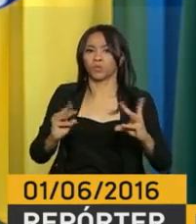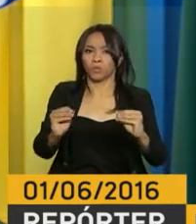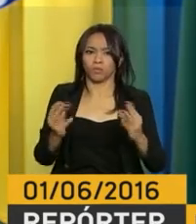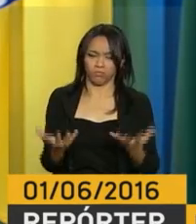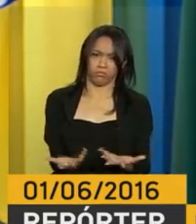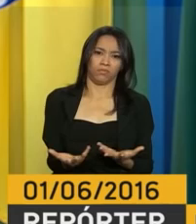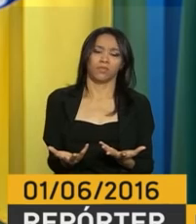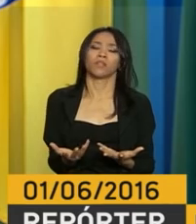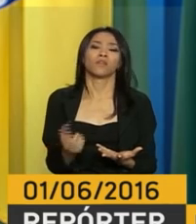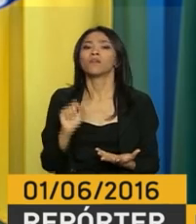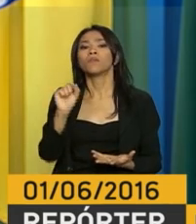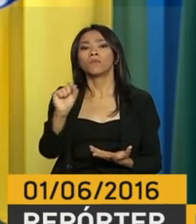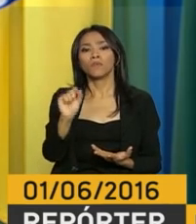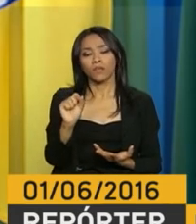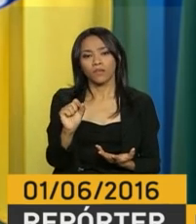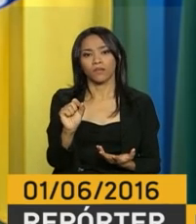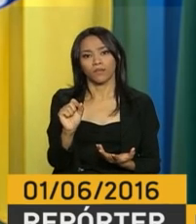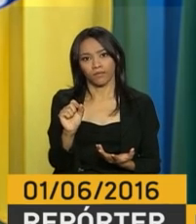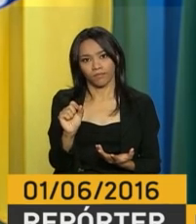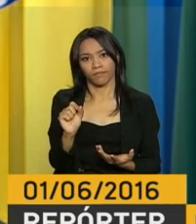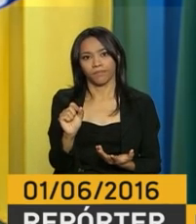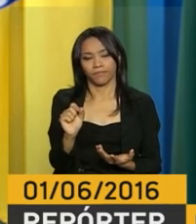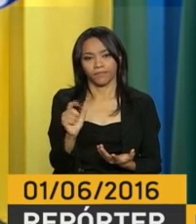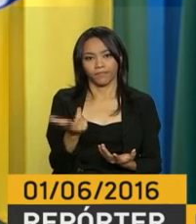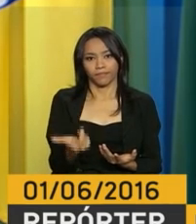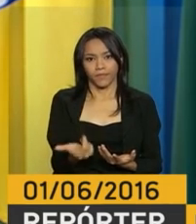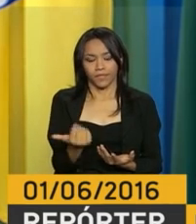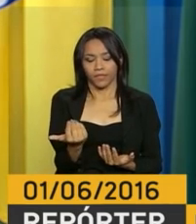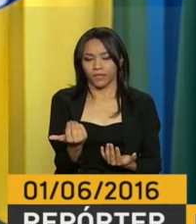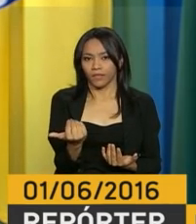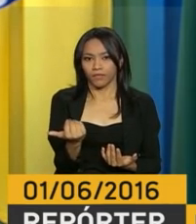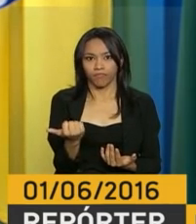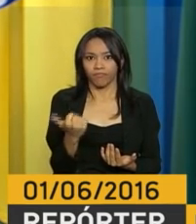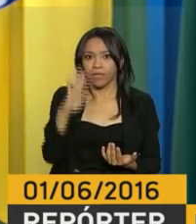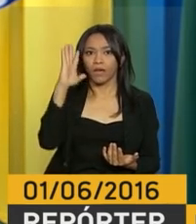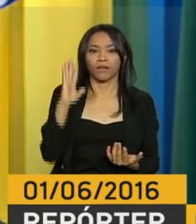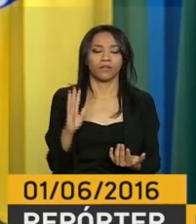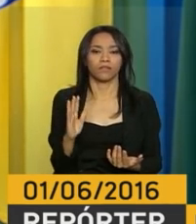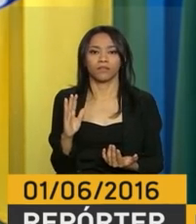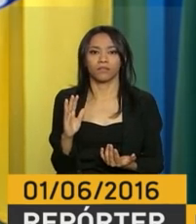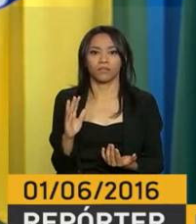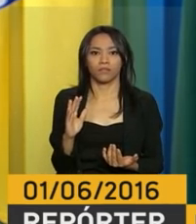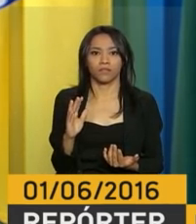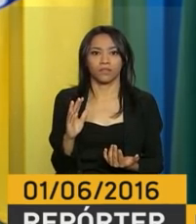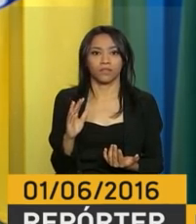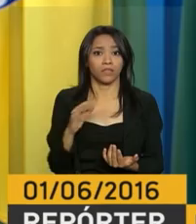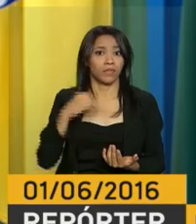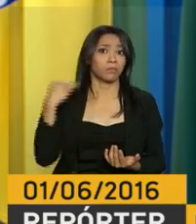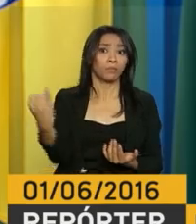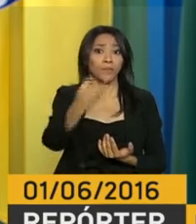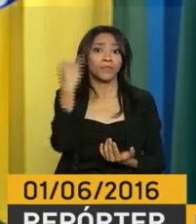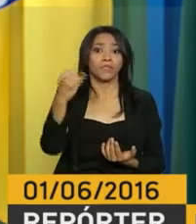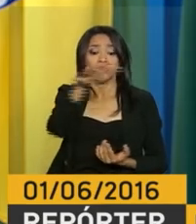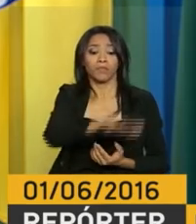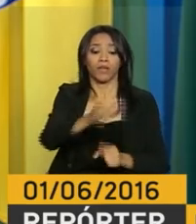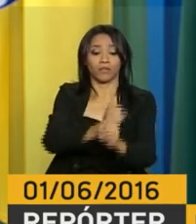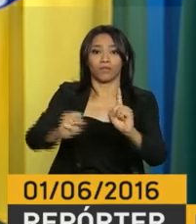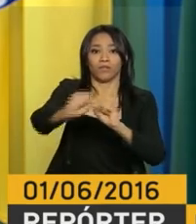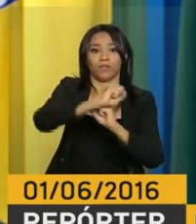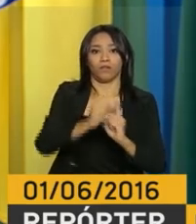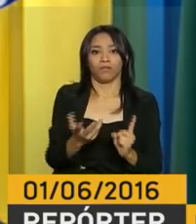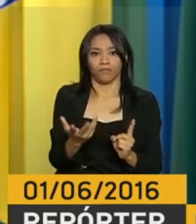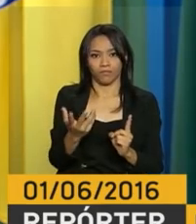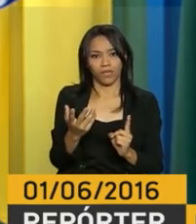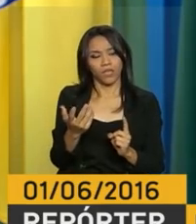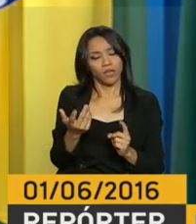diz respeito à aquilo que mais toca aos setores sociais Então faço questão de